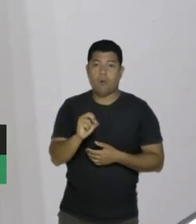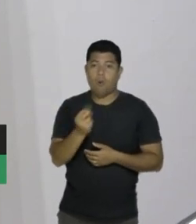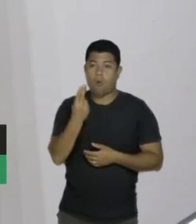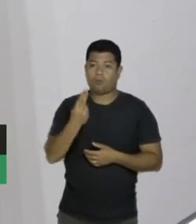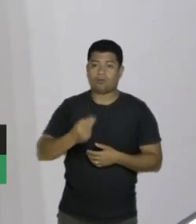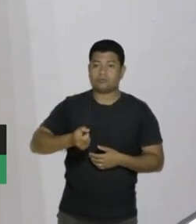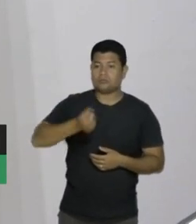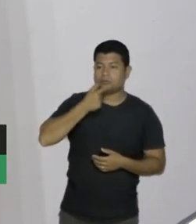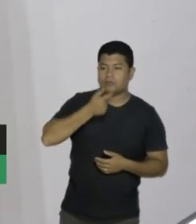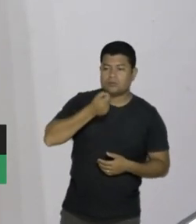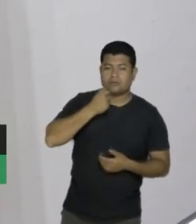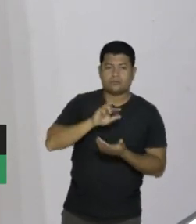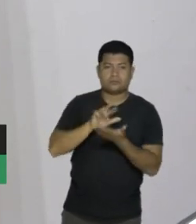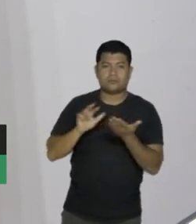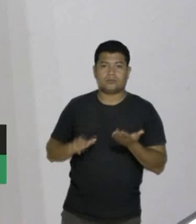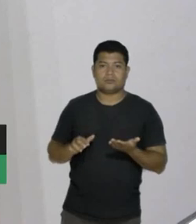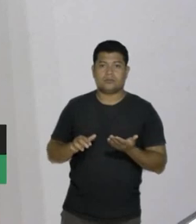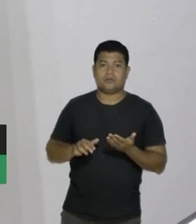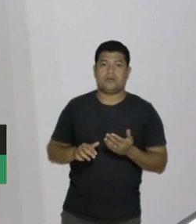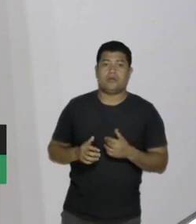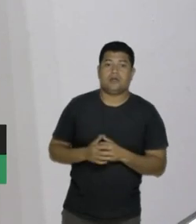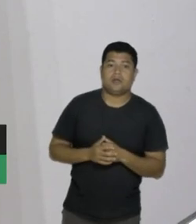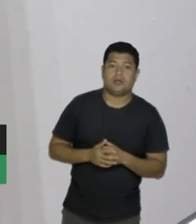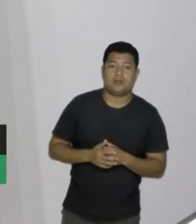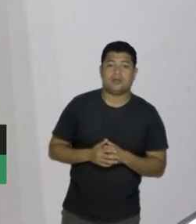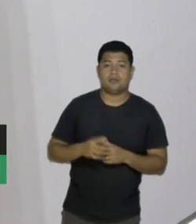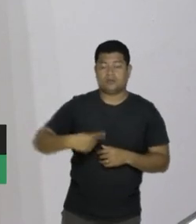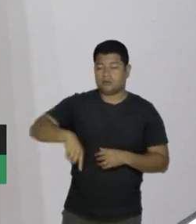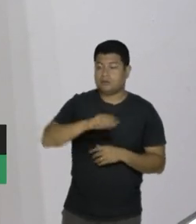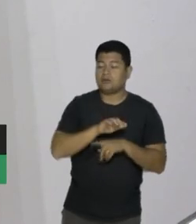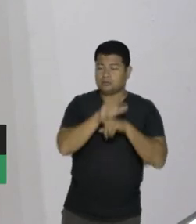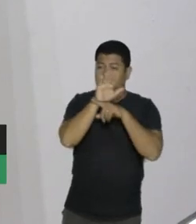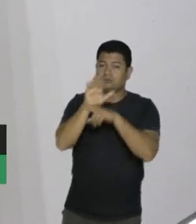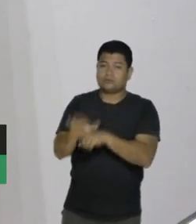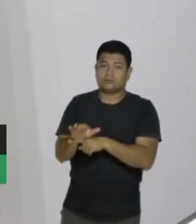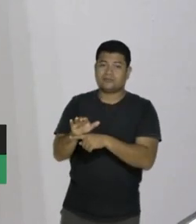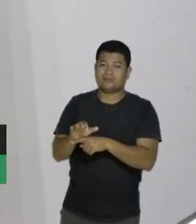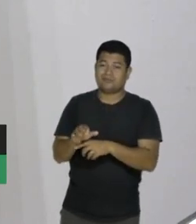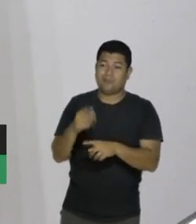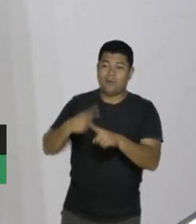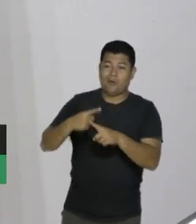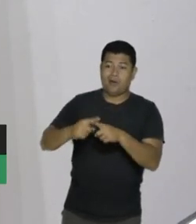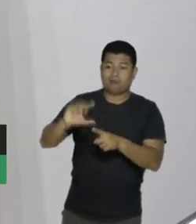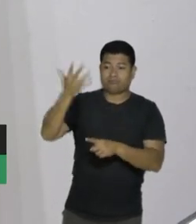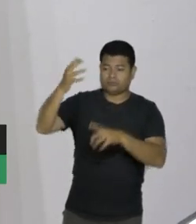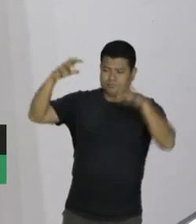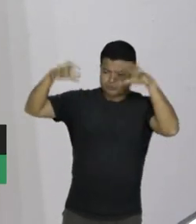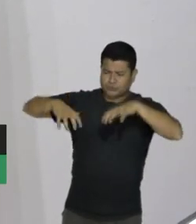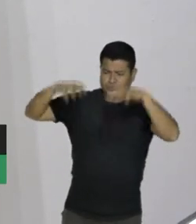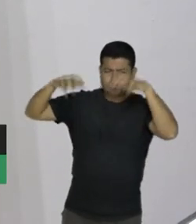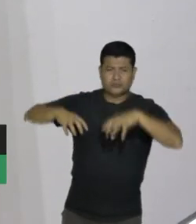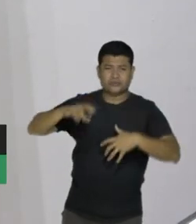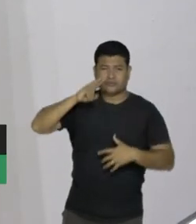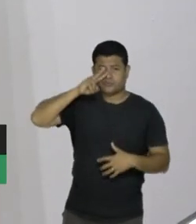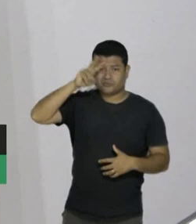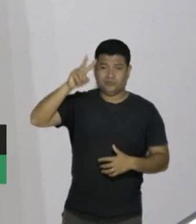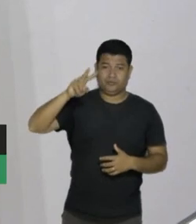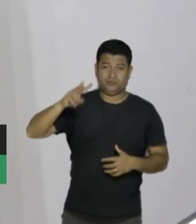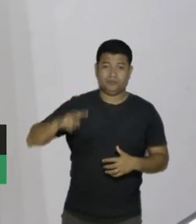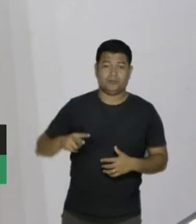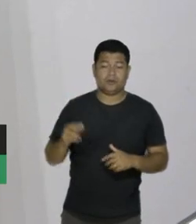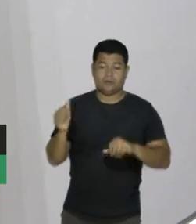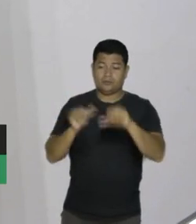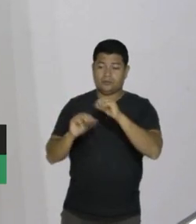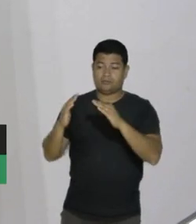uma chuva nada caiu as baias a gente pode contribuir também ajudando a montagem daquelas baias e a gente precisa que